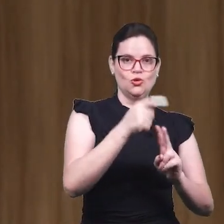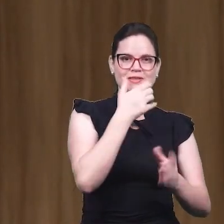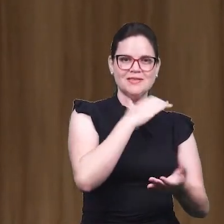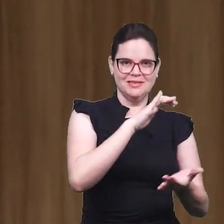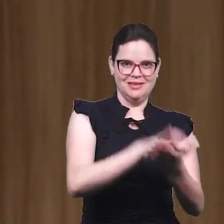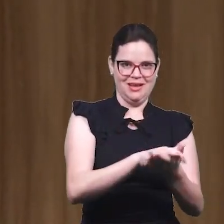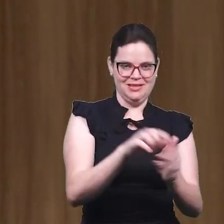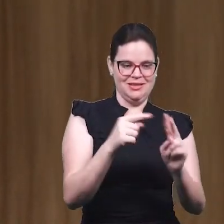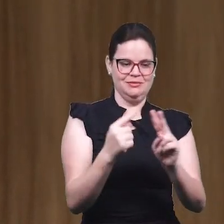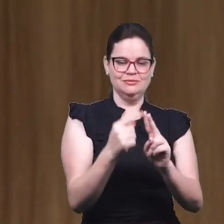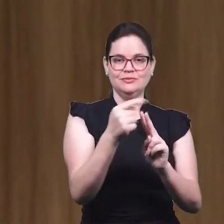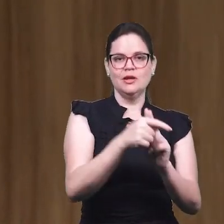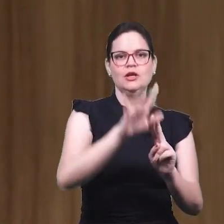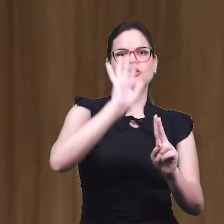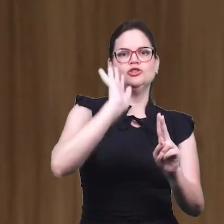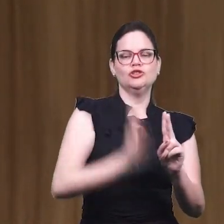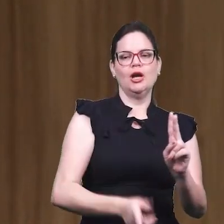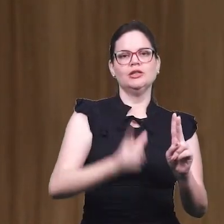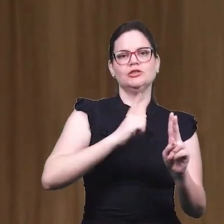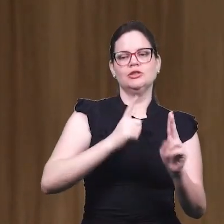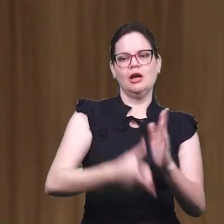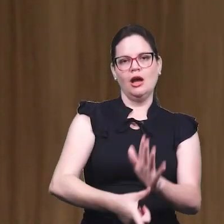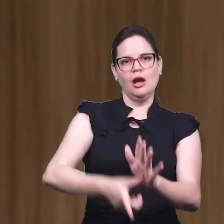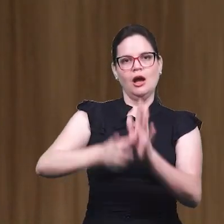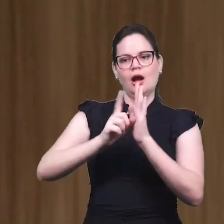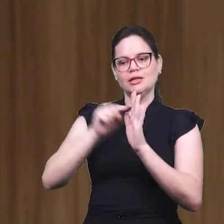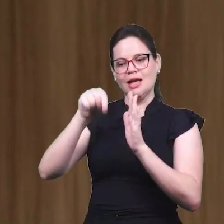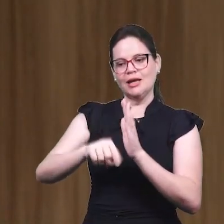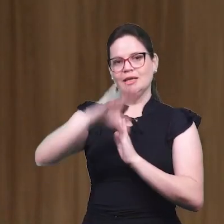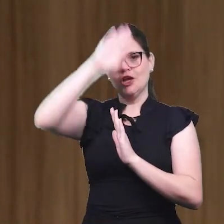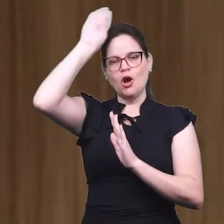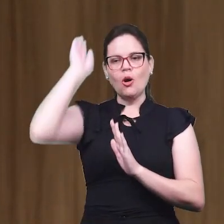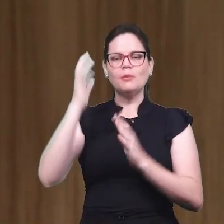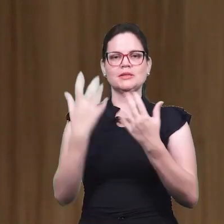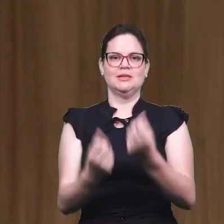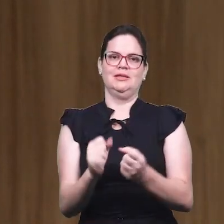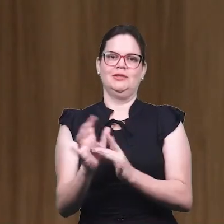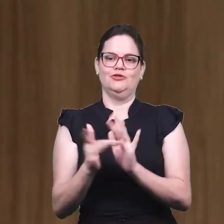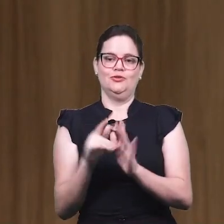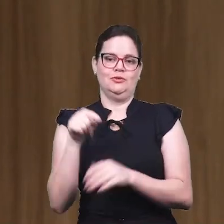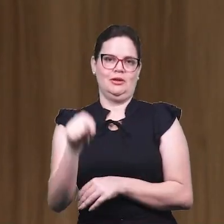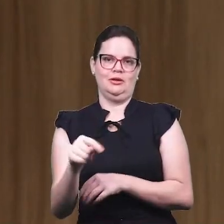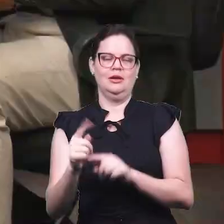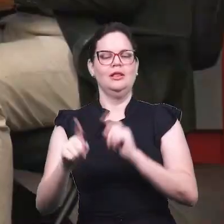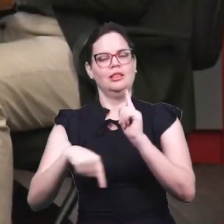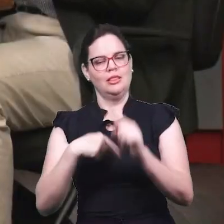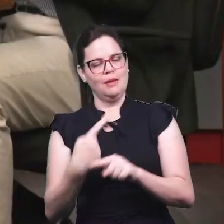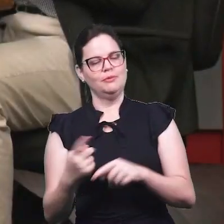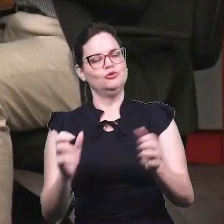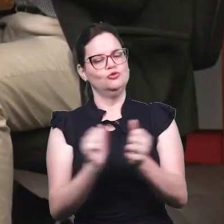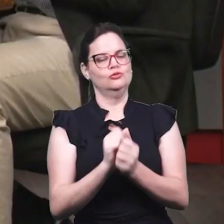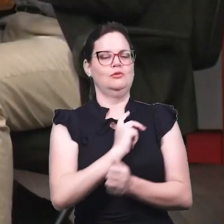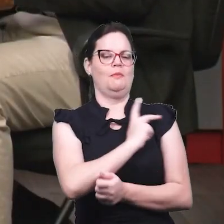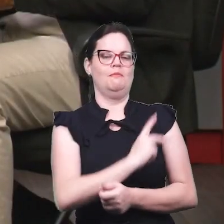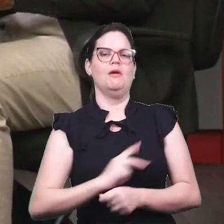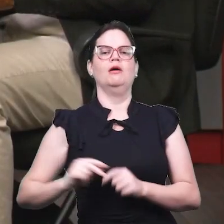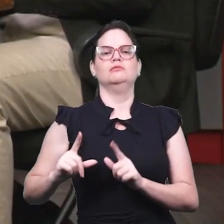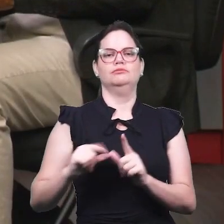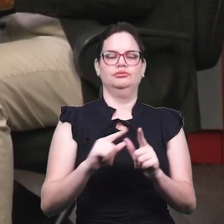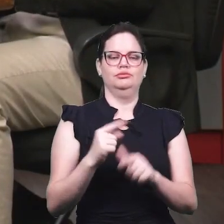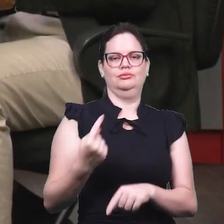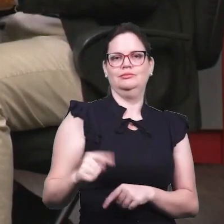desse resultado de uma congregação que havia em Roma. É muito importante esses